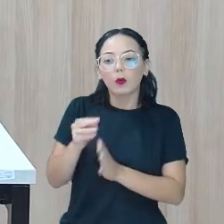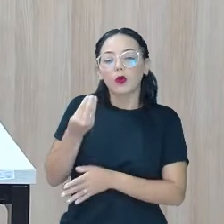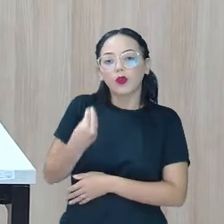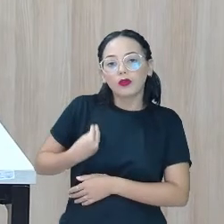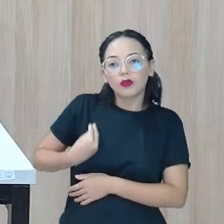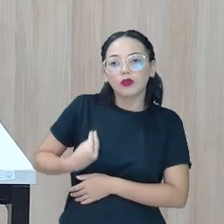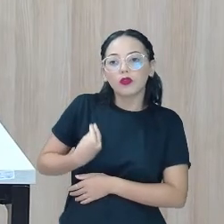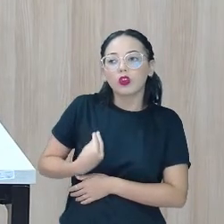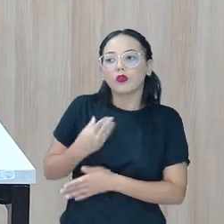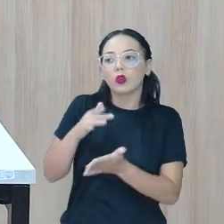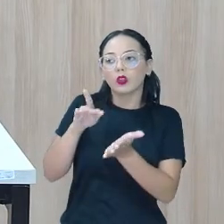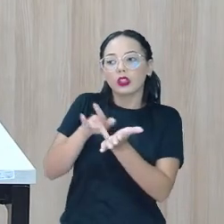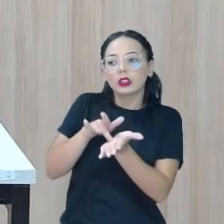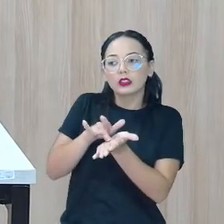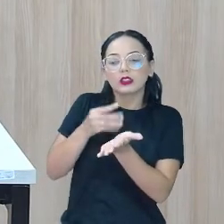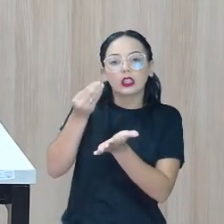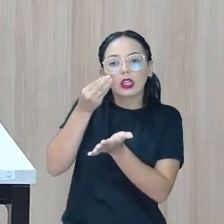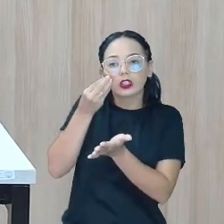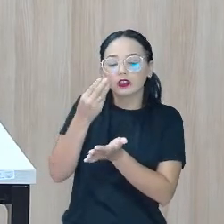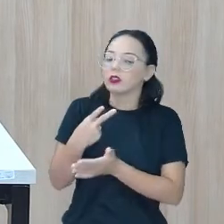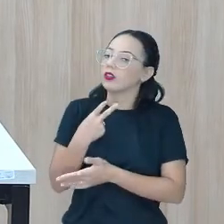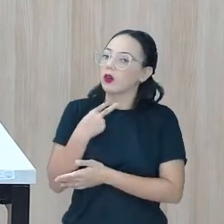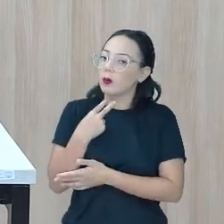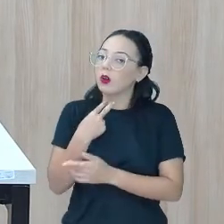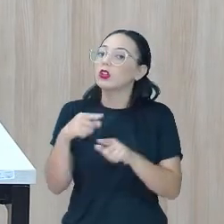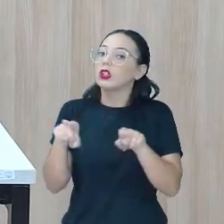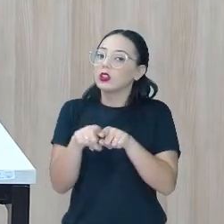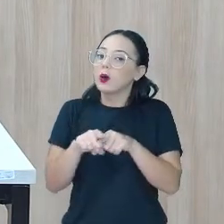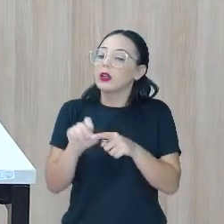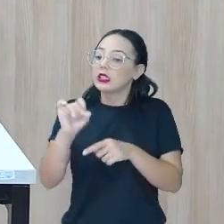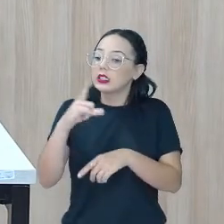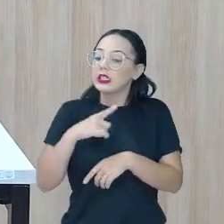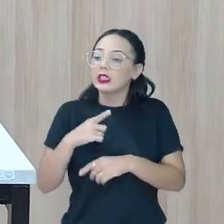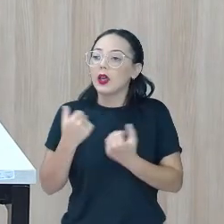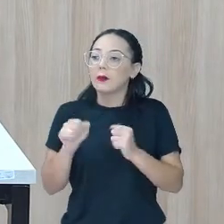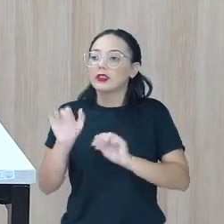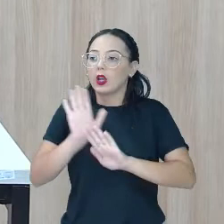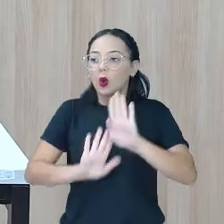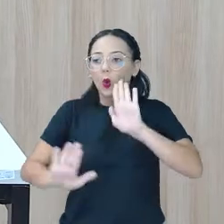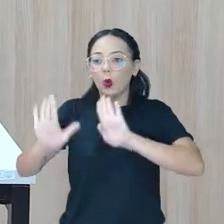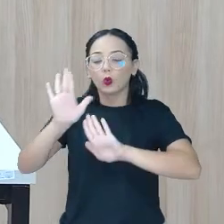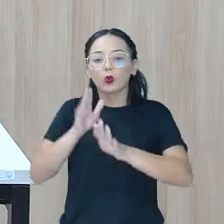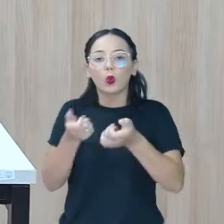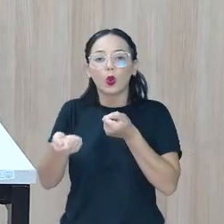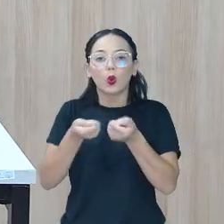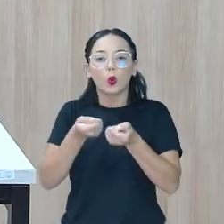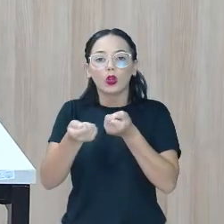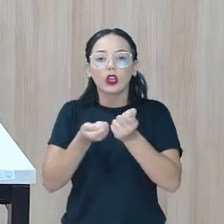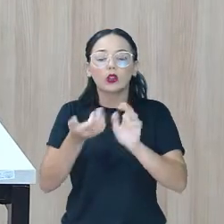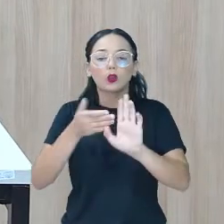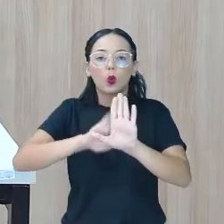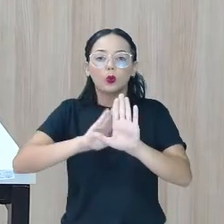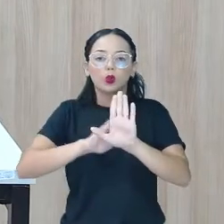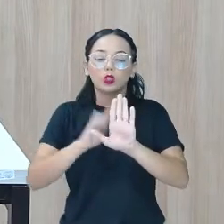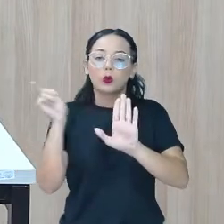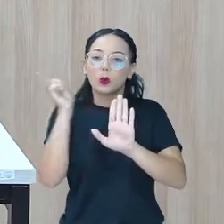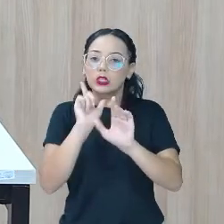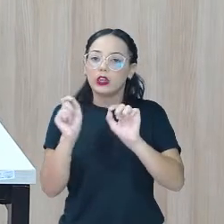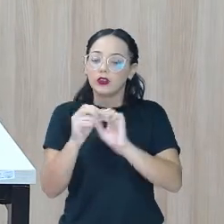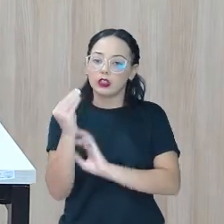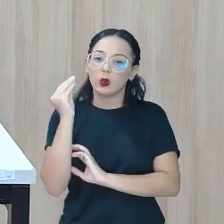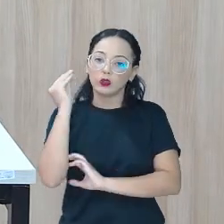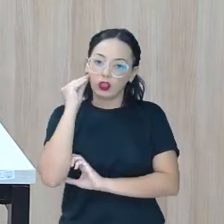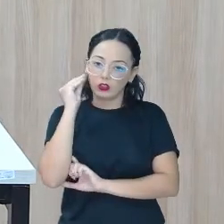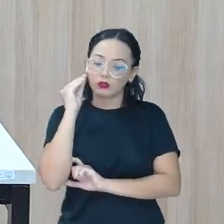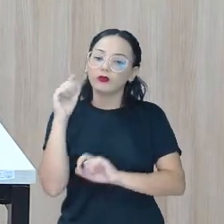como cobaia, isso não pode, né? E quando existe aí todo um controle por trás para fazer esses testes. E não